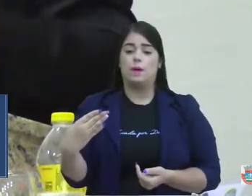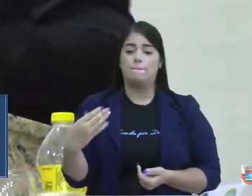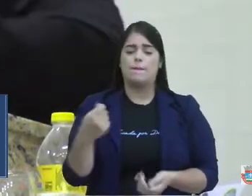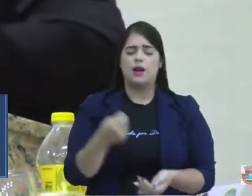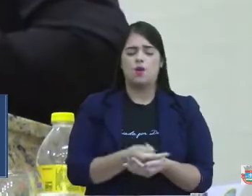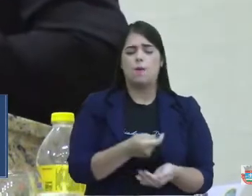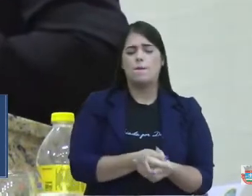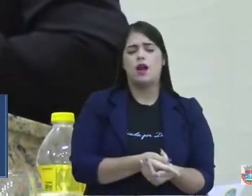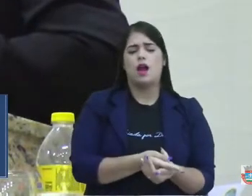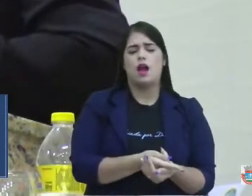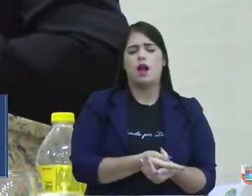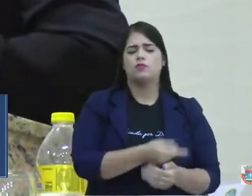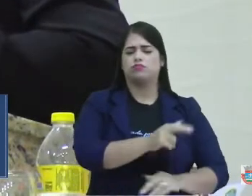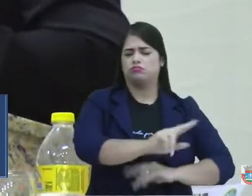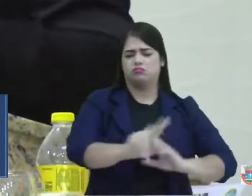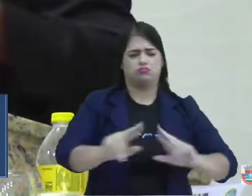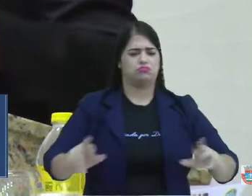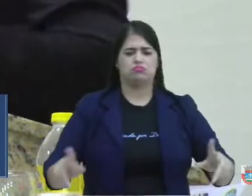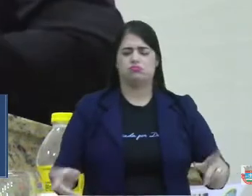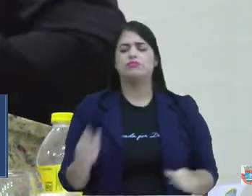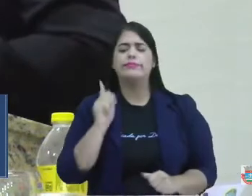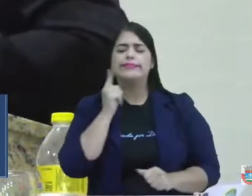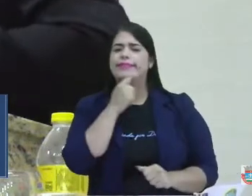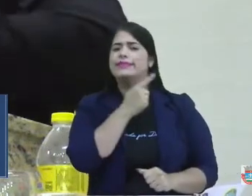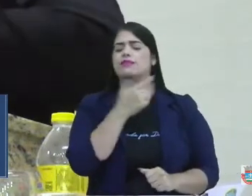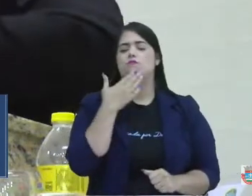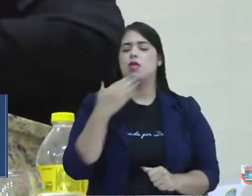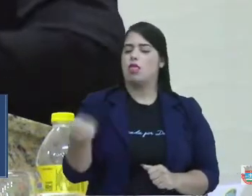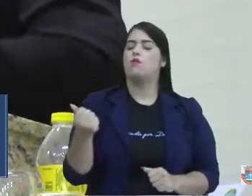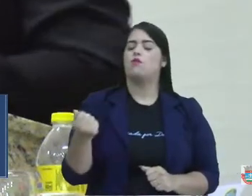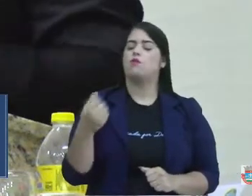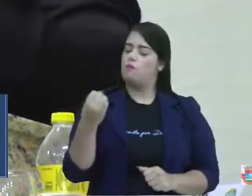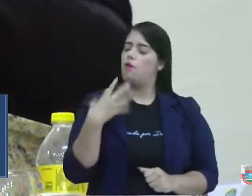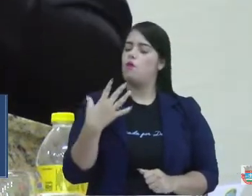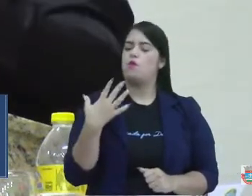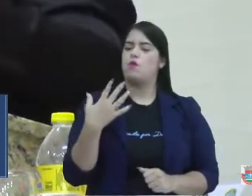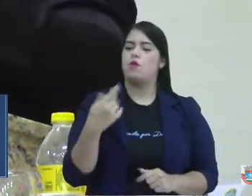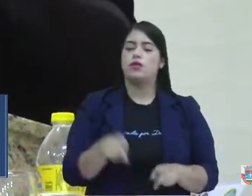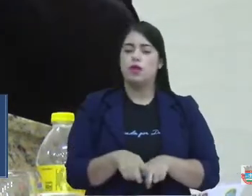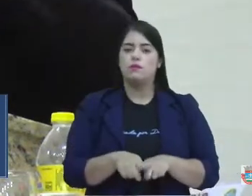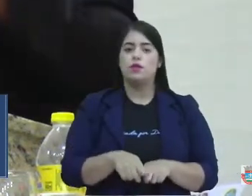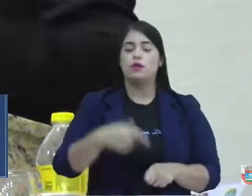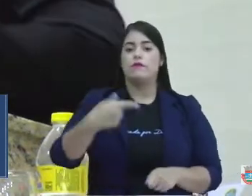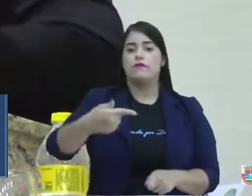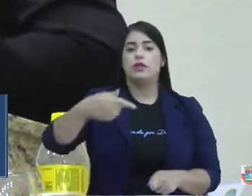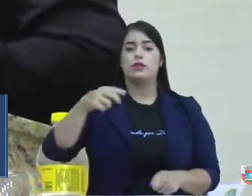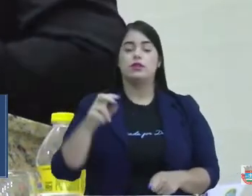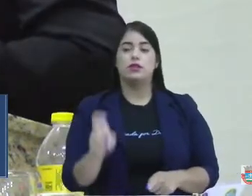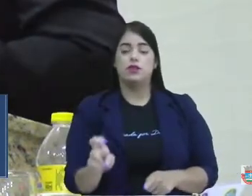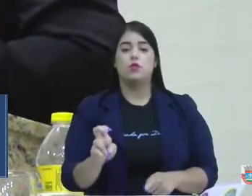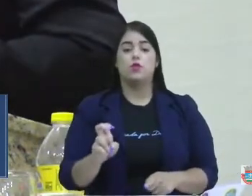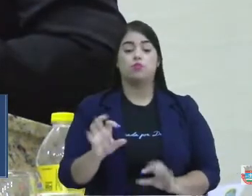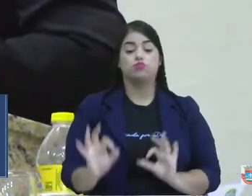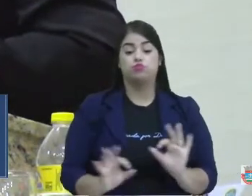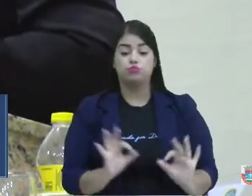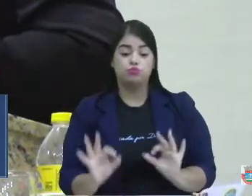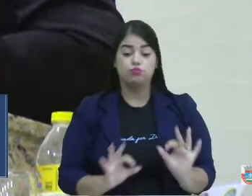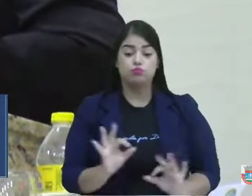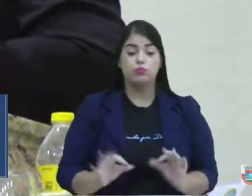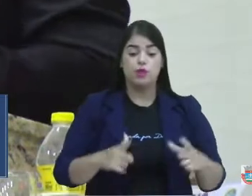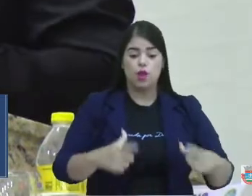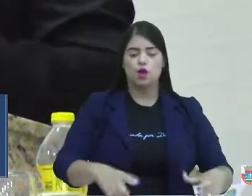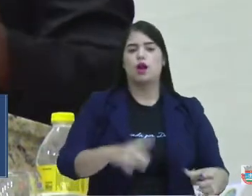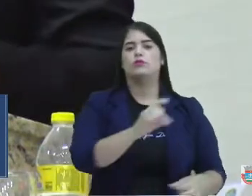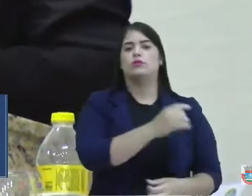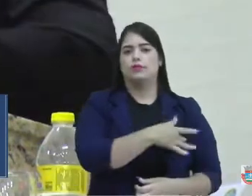material odontológico com a melhor qualidade e 25 para uma reforma no posto de saúde. Já está